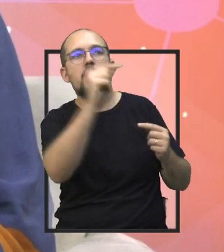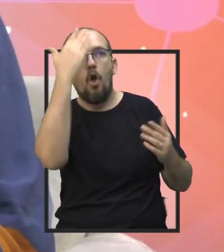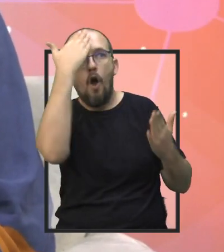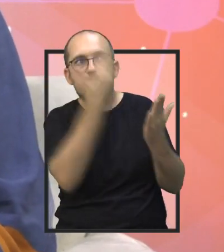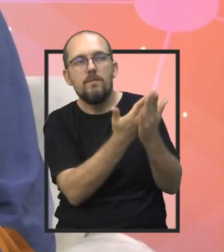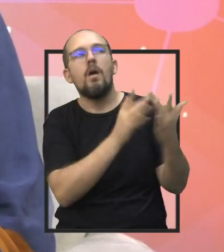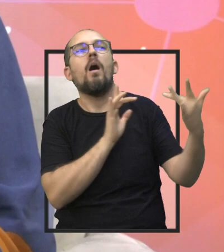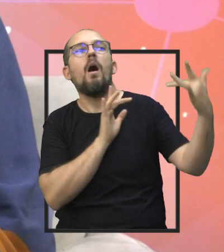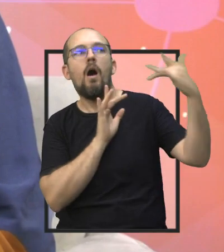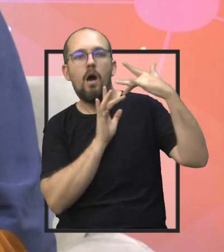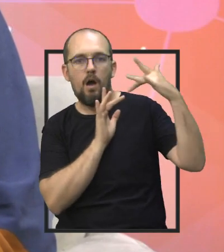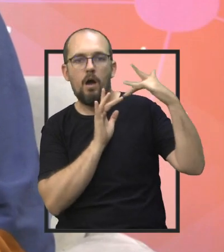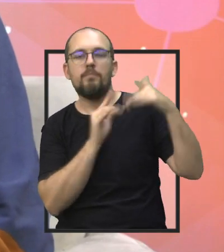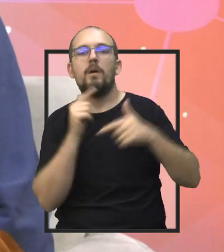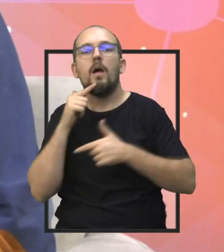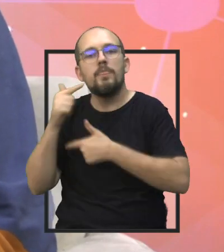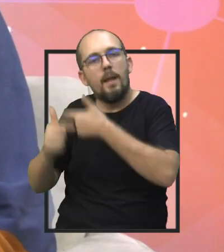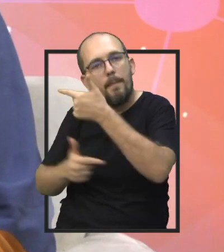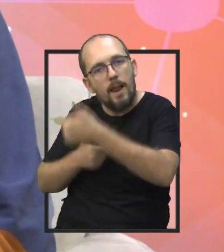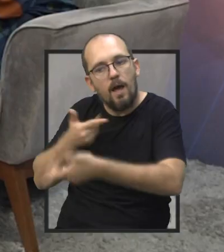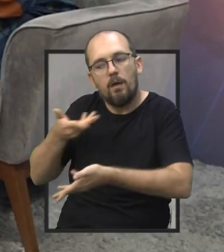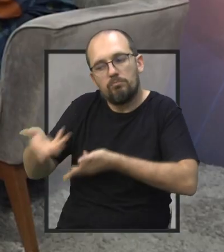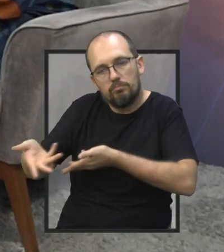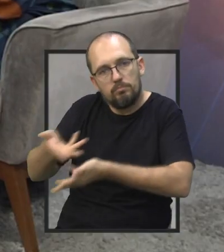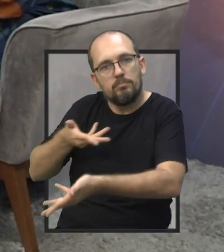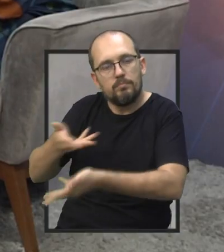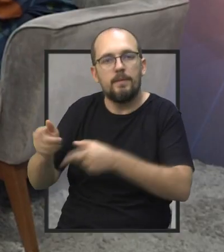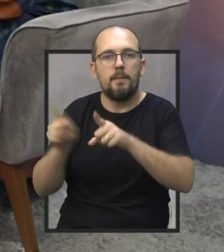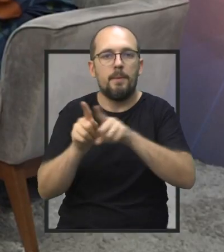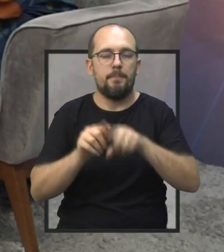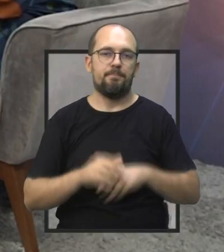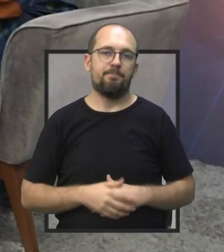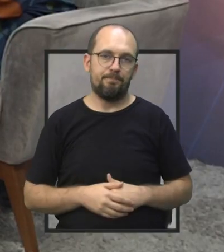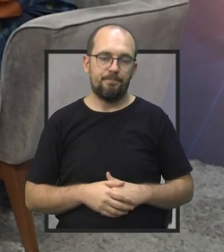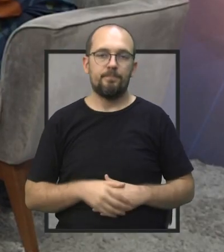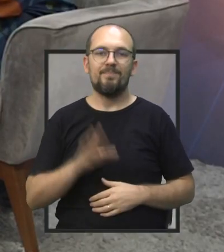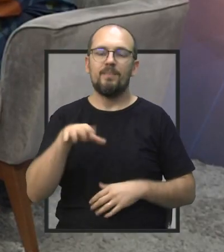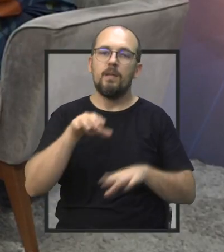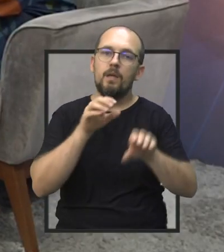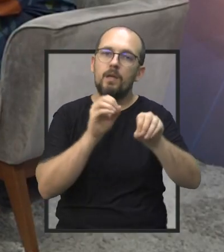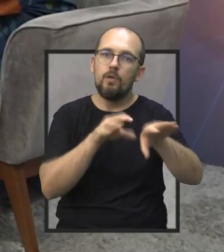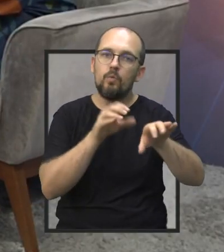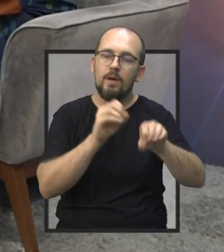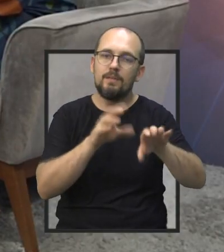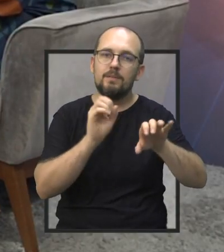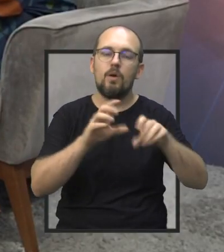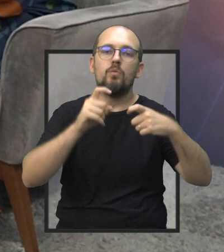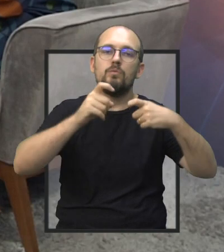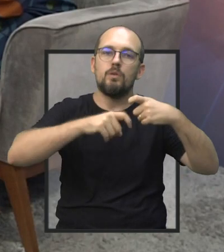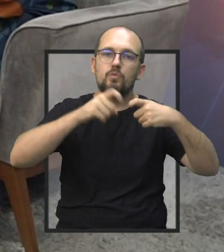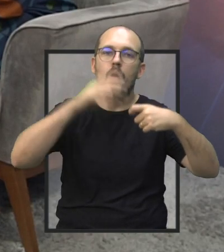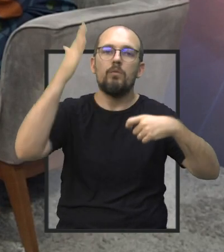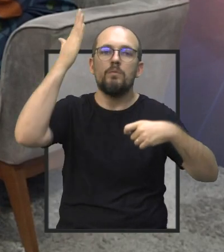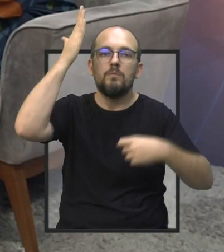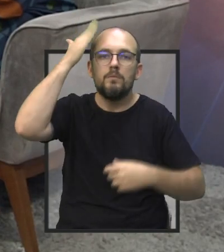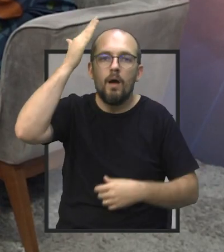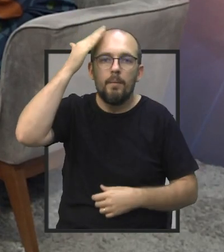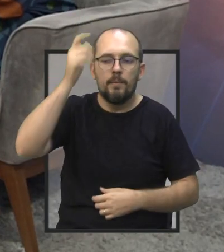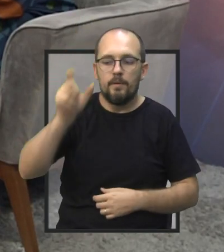Isso precisa ser trabalhado, essa confiança na criança também. E essa educação sexual com o objetivo da criança